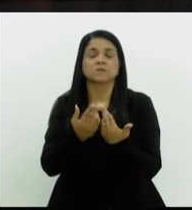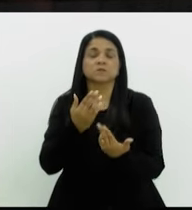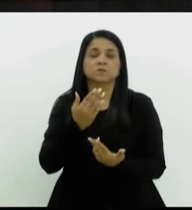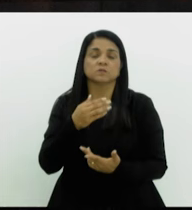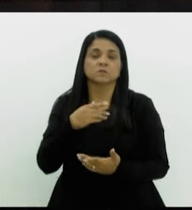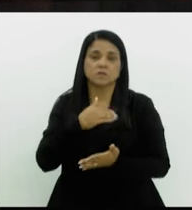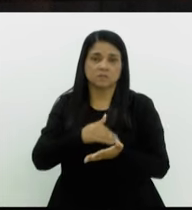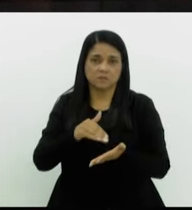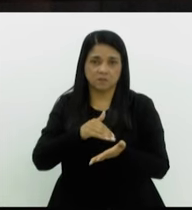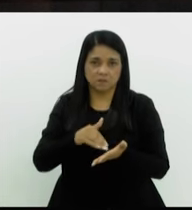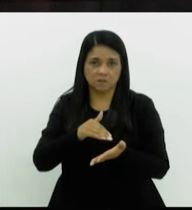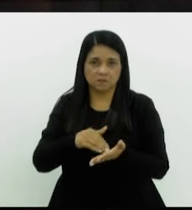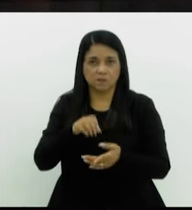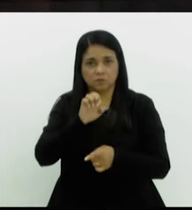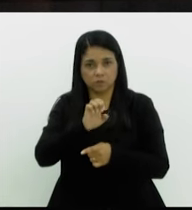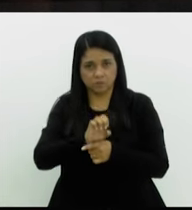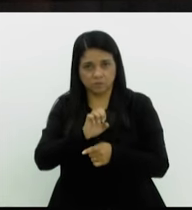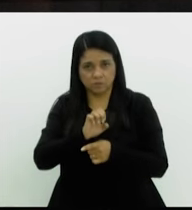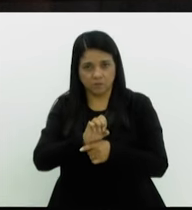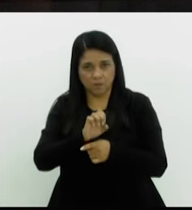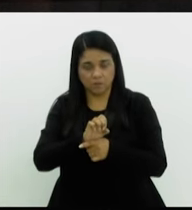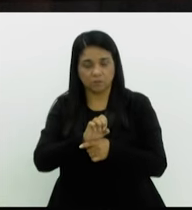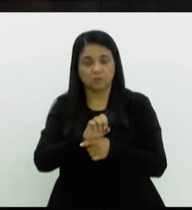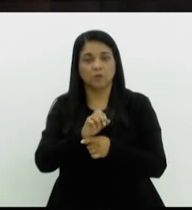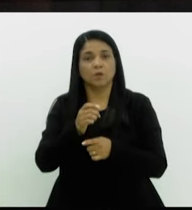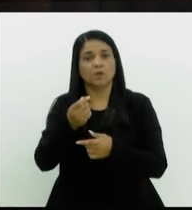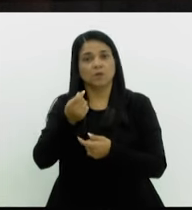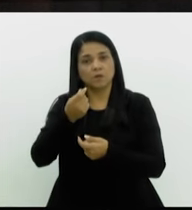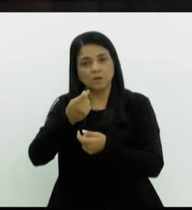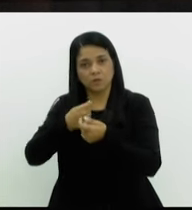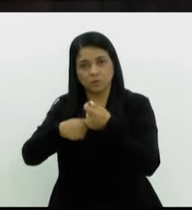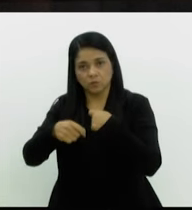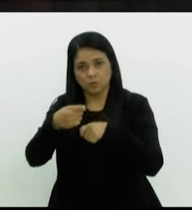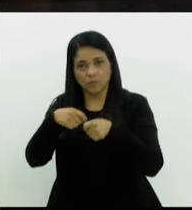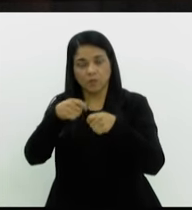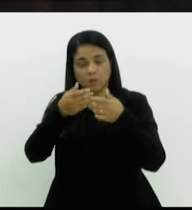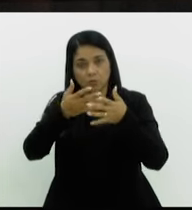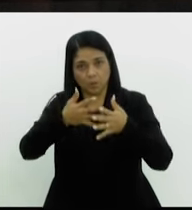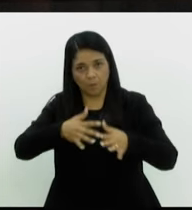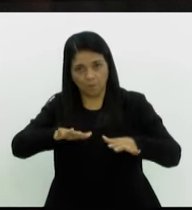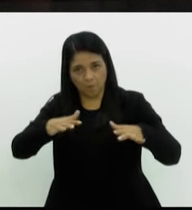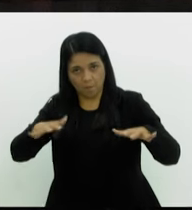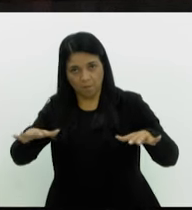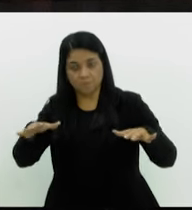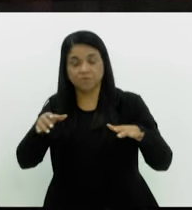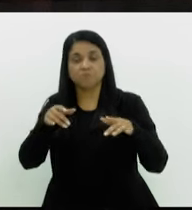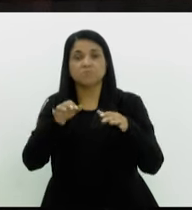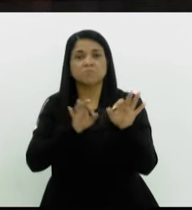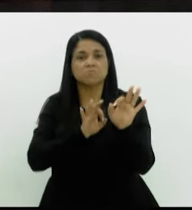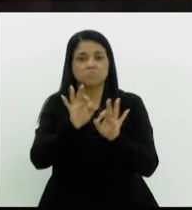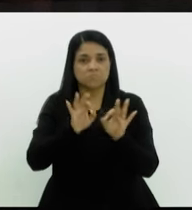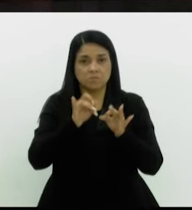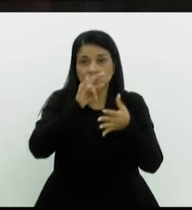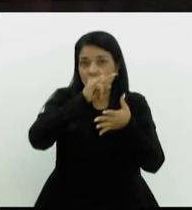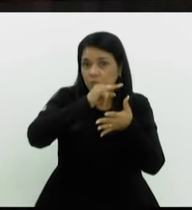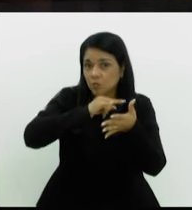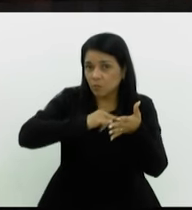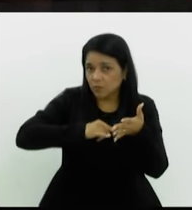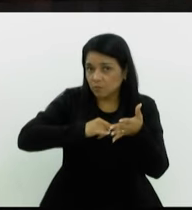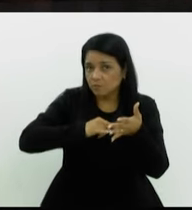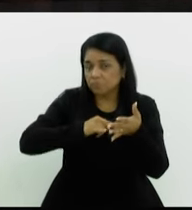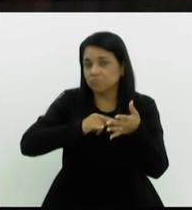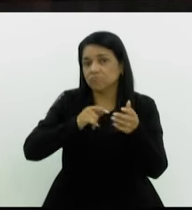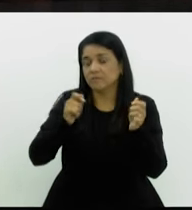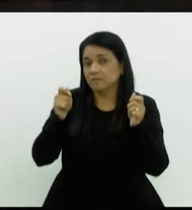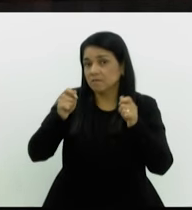da Secretaria de Estado de Energia e Economia do Mar. E elaborado, então, esse documento, a gente dá